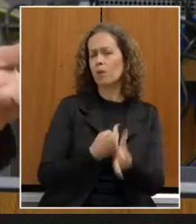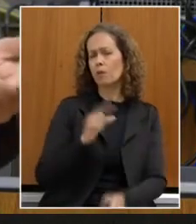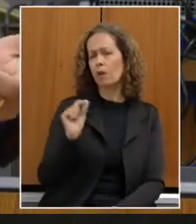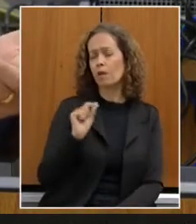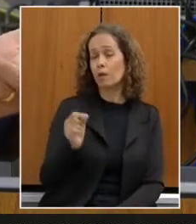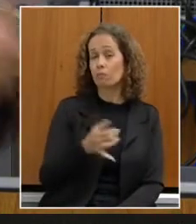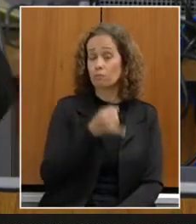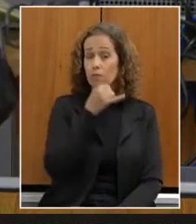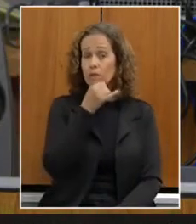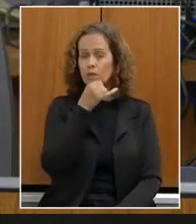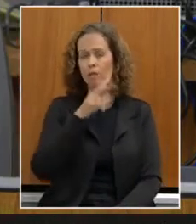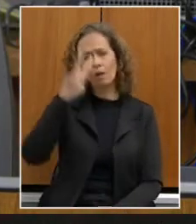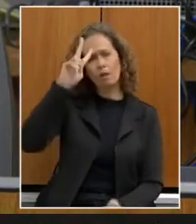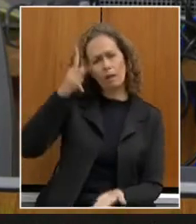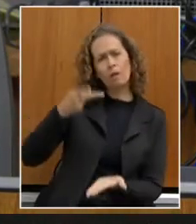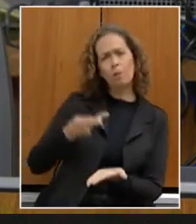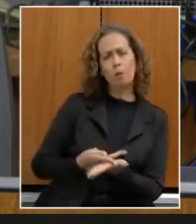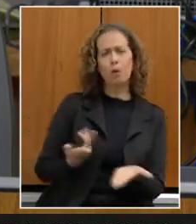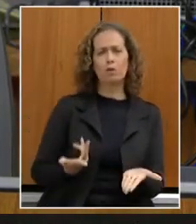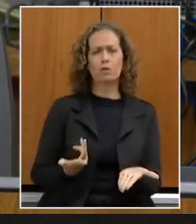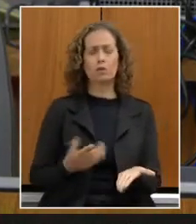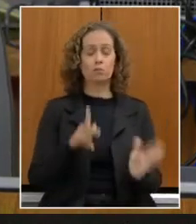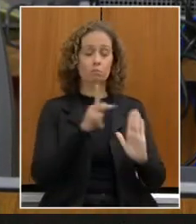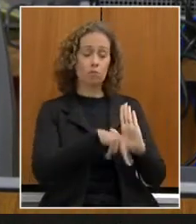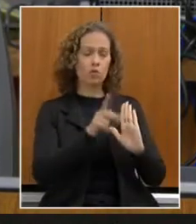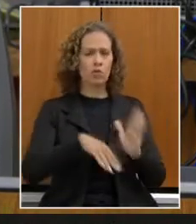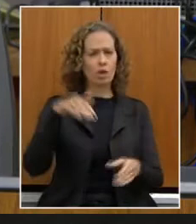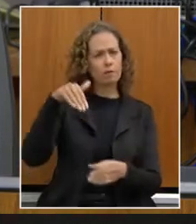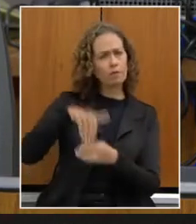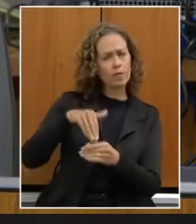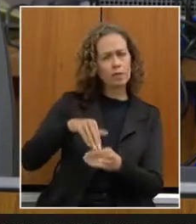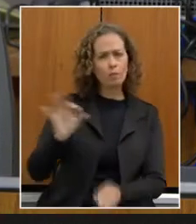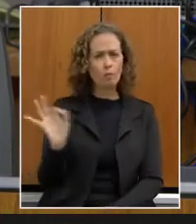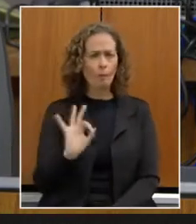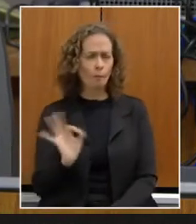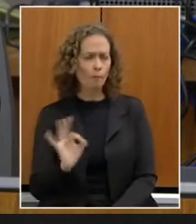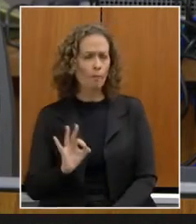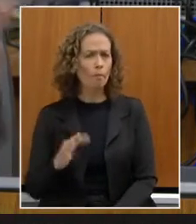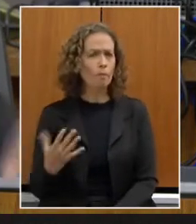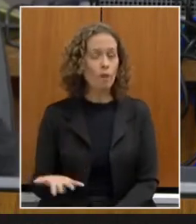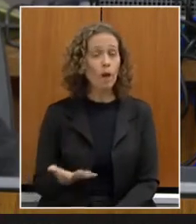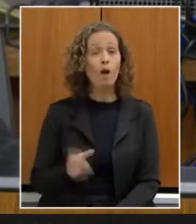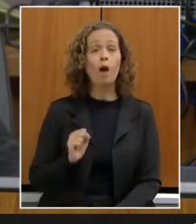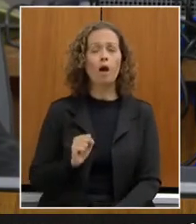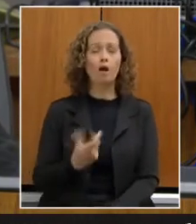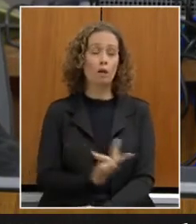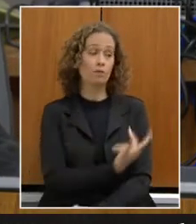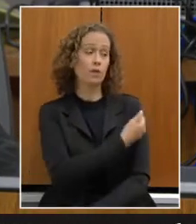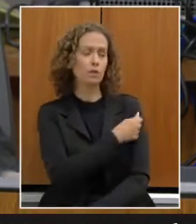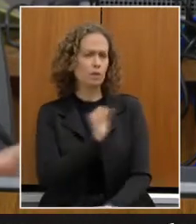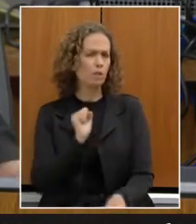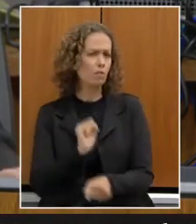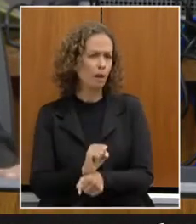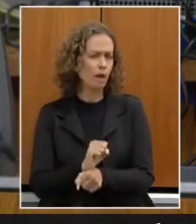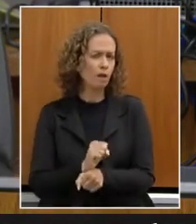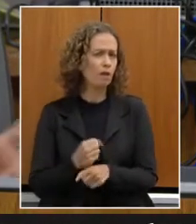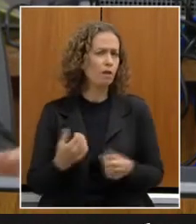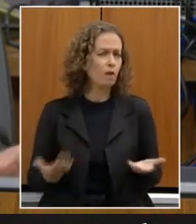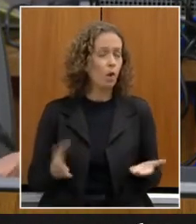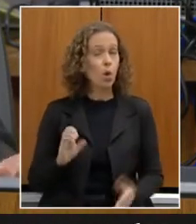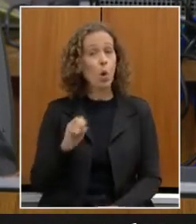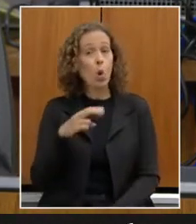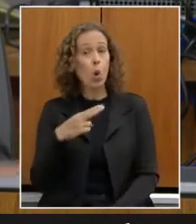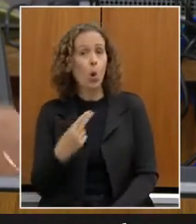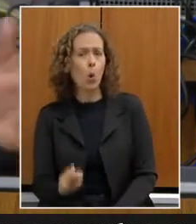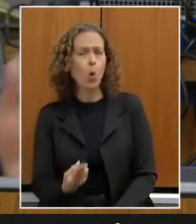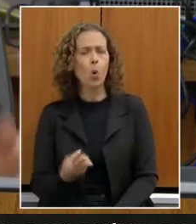hipótese da não votação desse projeto inviabiliza a produção de vacina pela FUNED ou uma coisa não tem